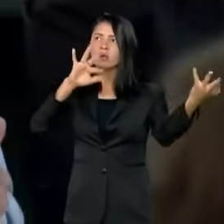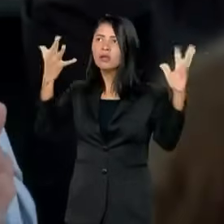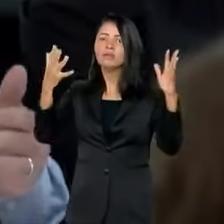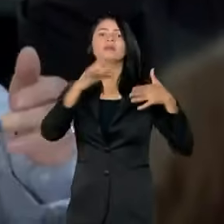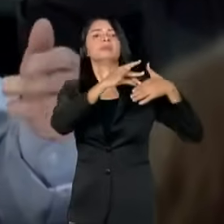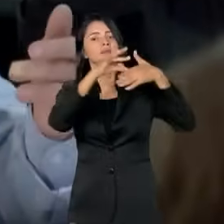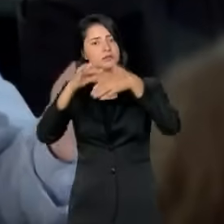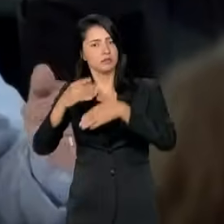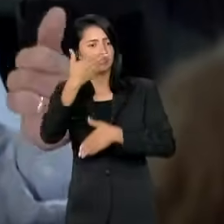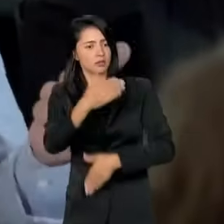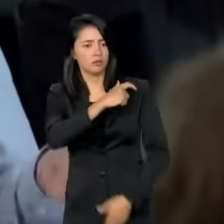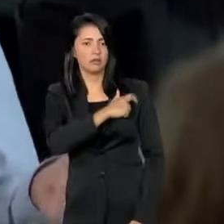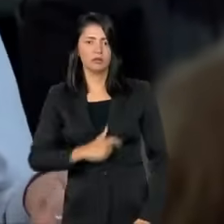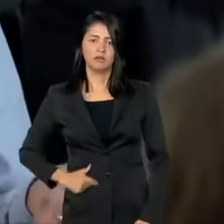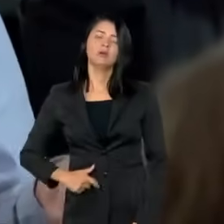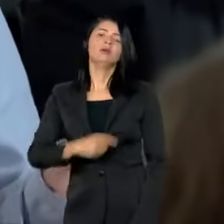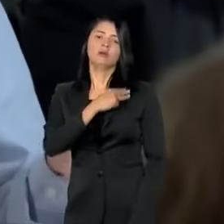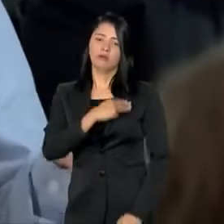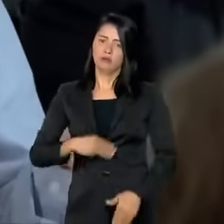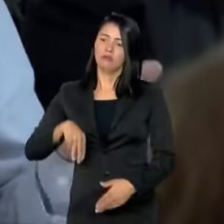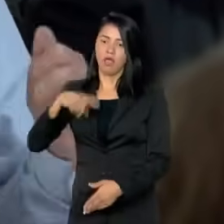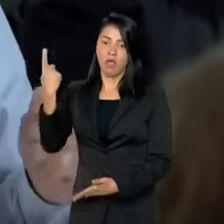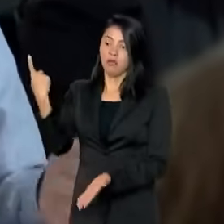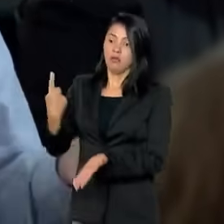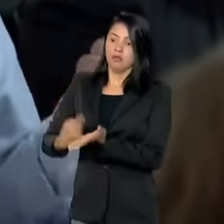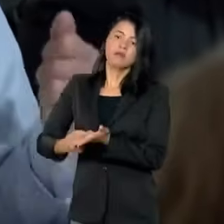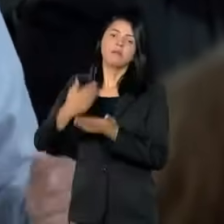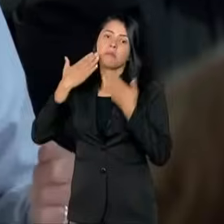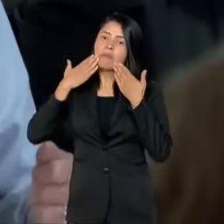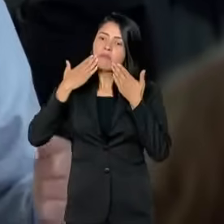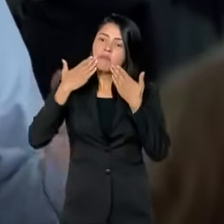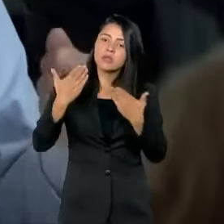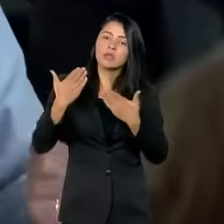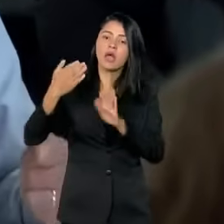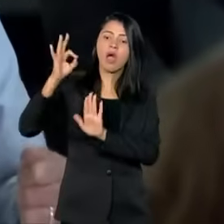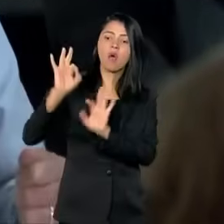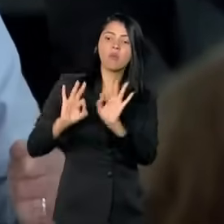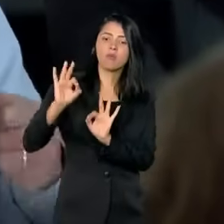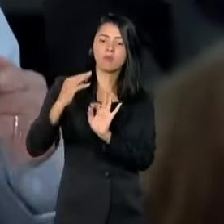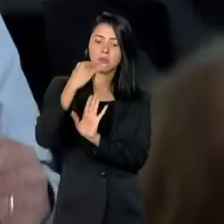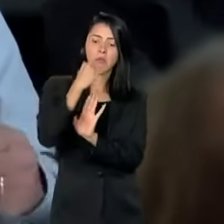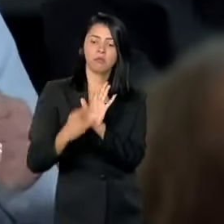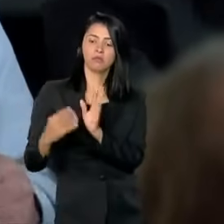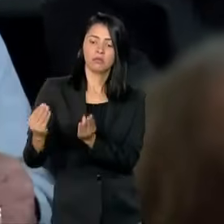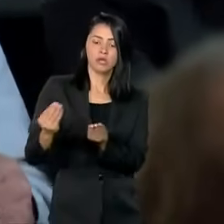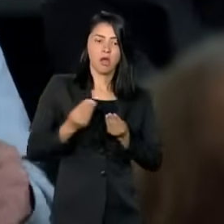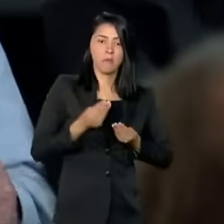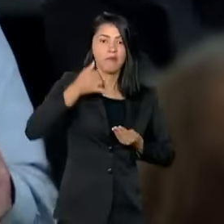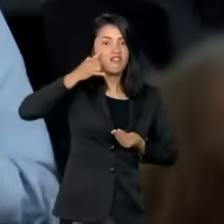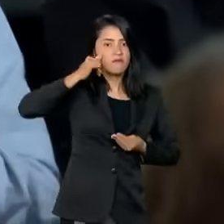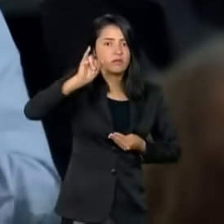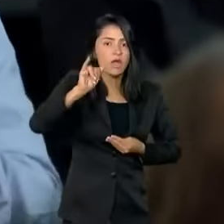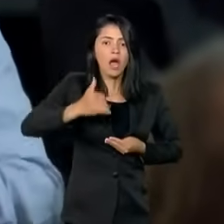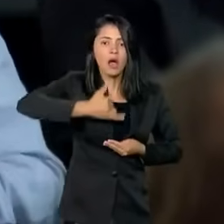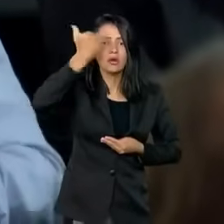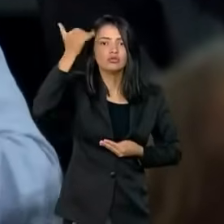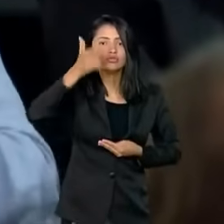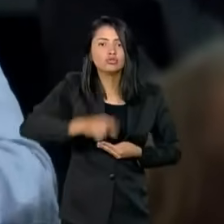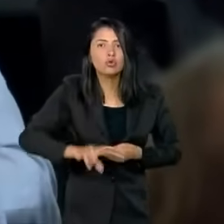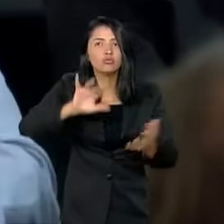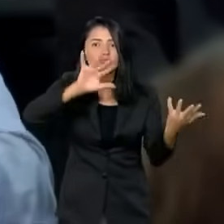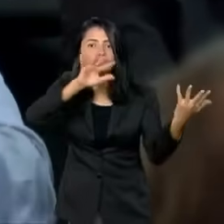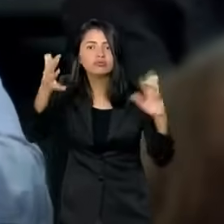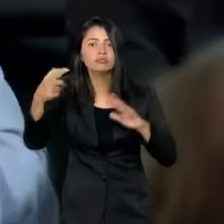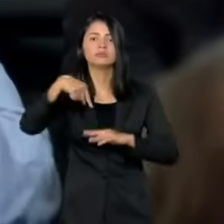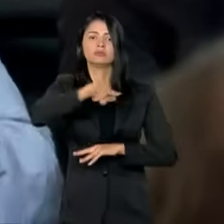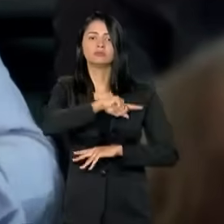trazer a Marina, que está compromissada a me apresentar um plano de prevenção de acidentes climáticos. Ou seja, é preciso